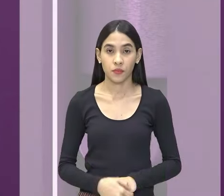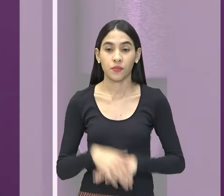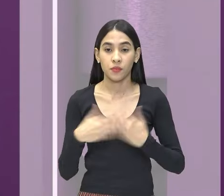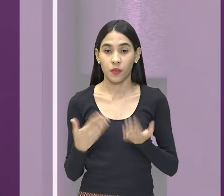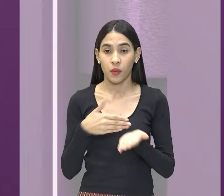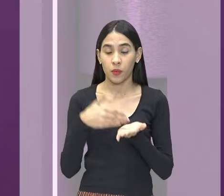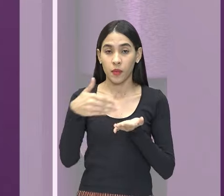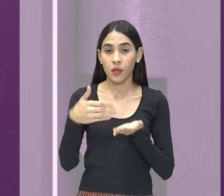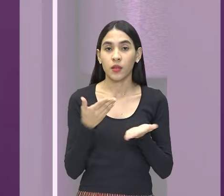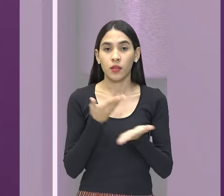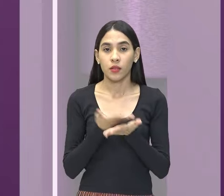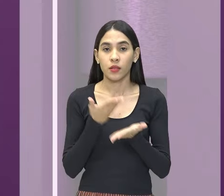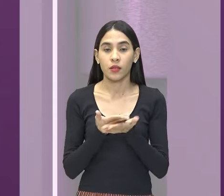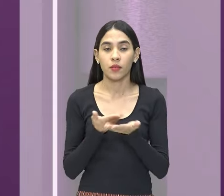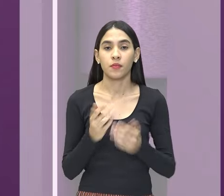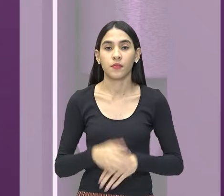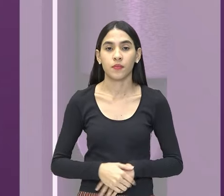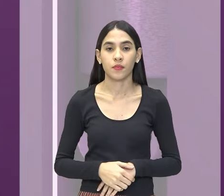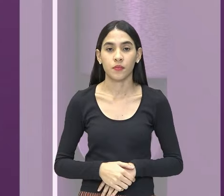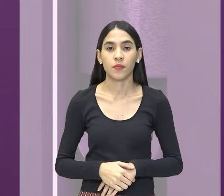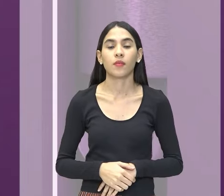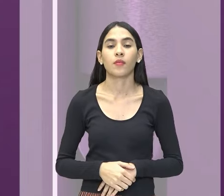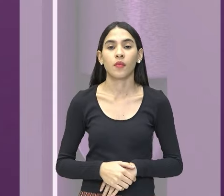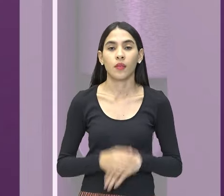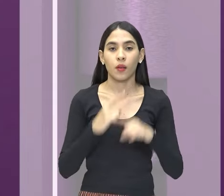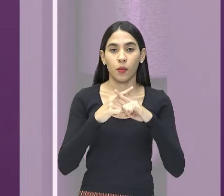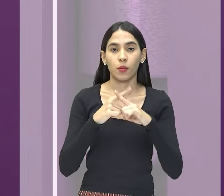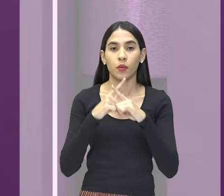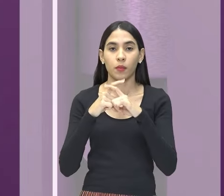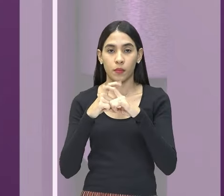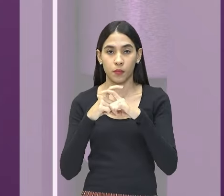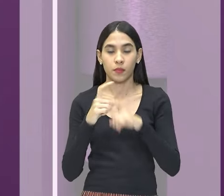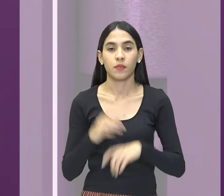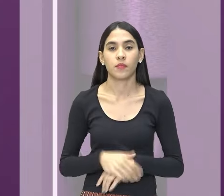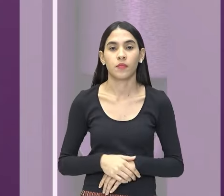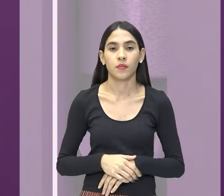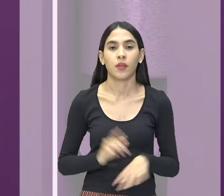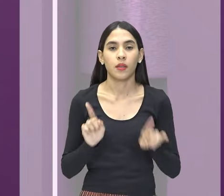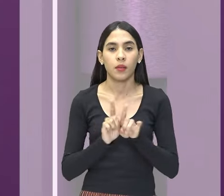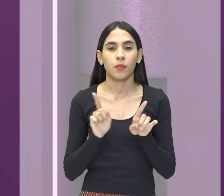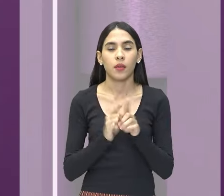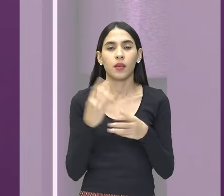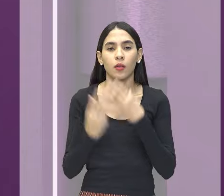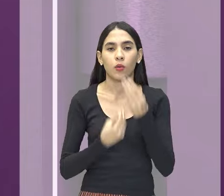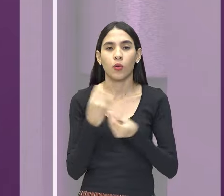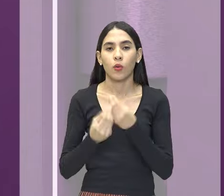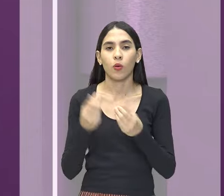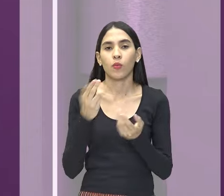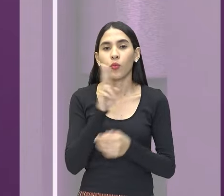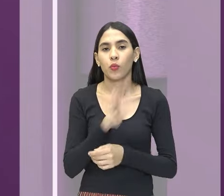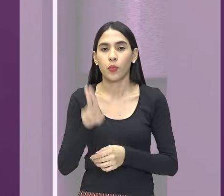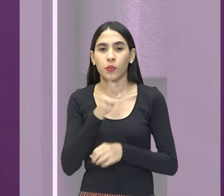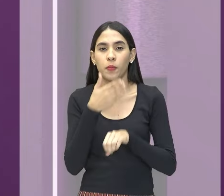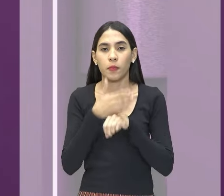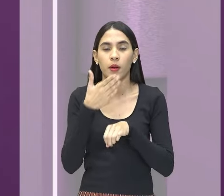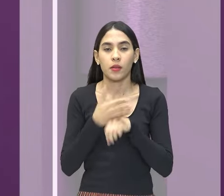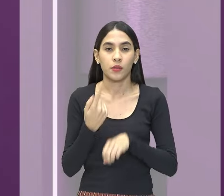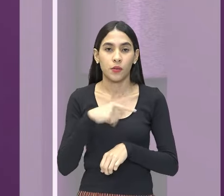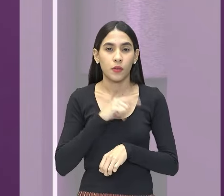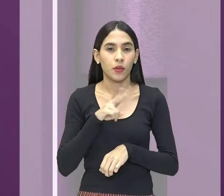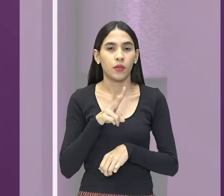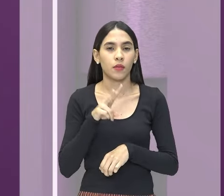Iniciando então o nosso estudo aí, não é, de multiplicação de monômios, vendo aí a sua aplicação prática, a gente vai